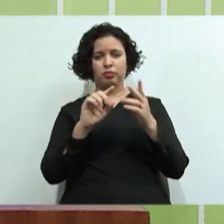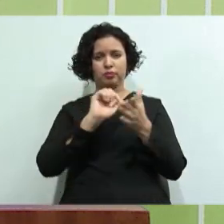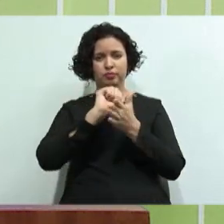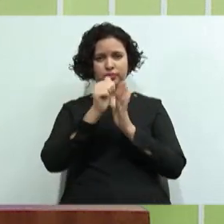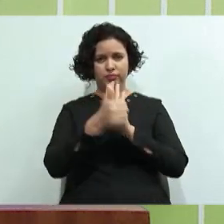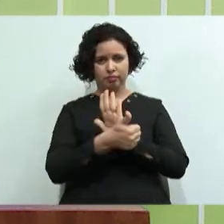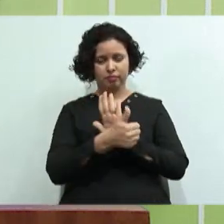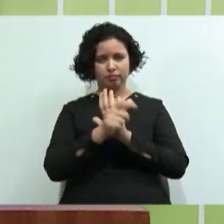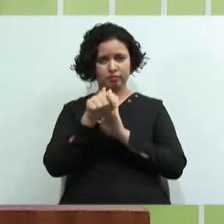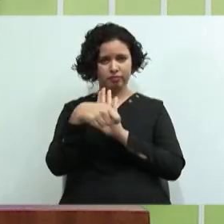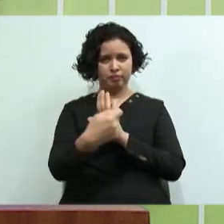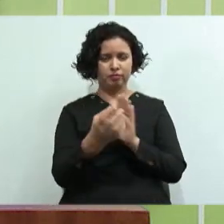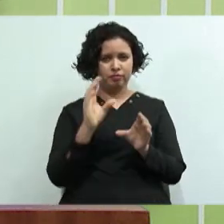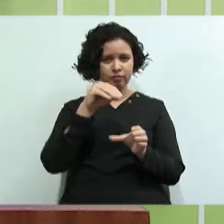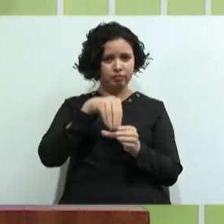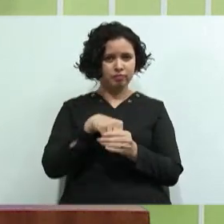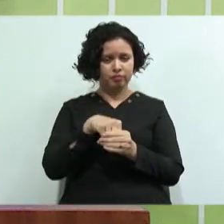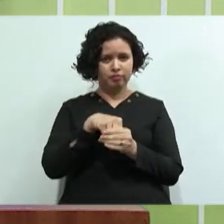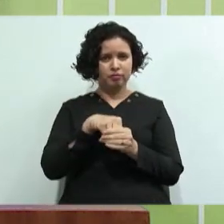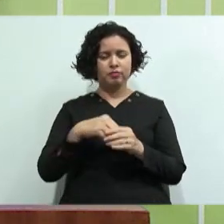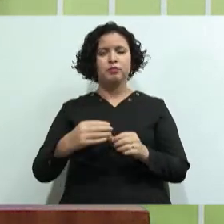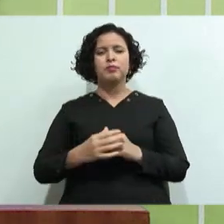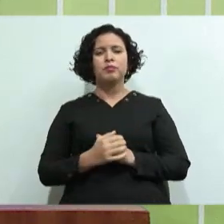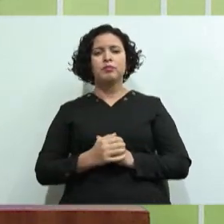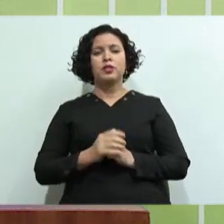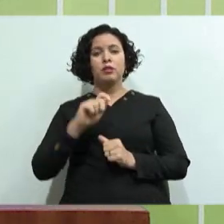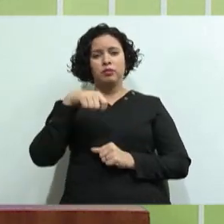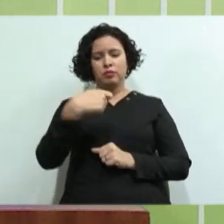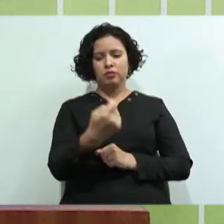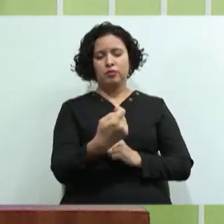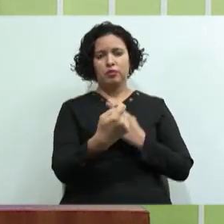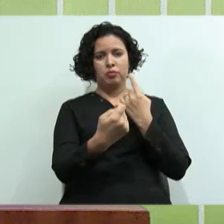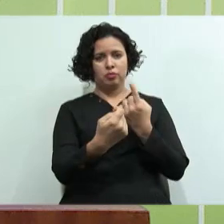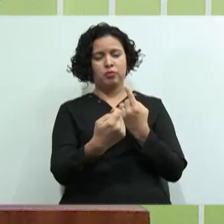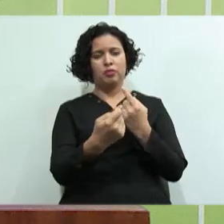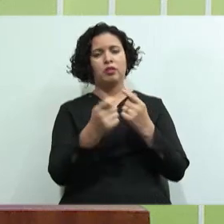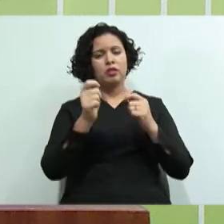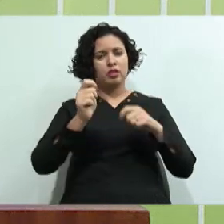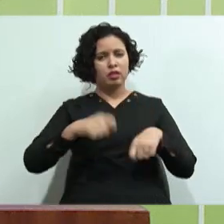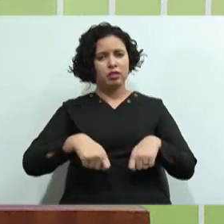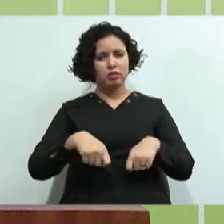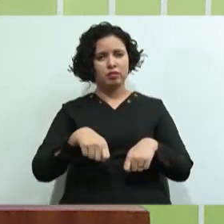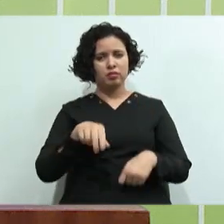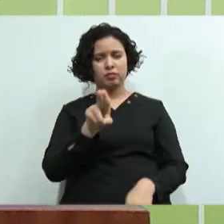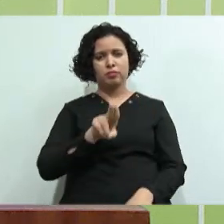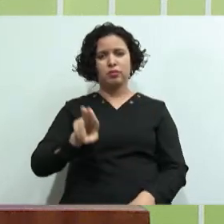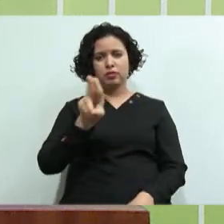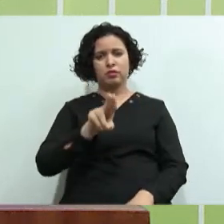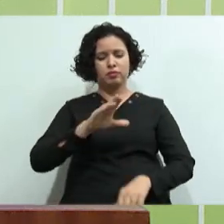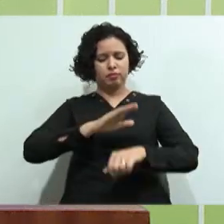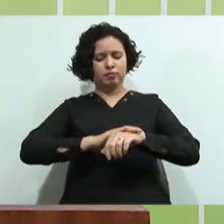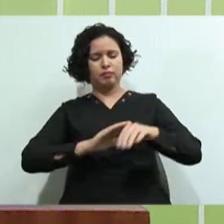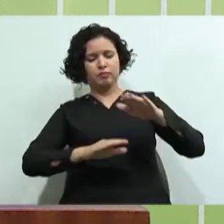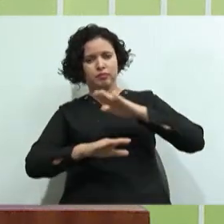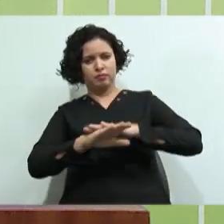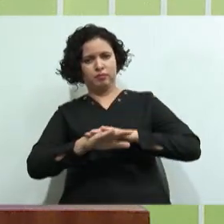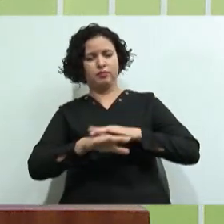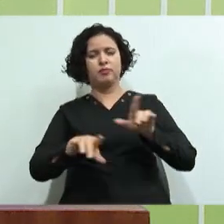em um mesmo sinal, certo? Um mesmo sinal também pode usar as duas mãos e pode